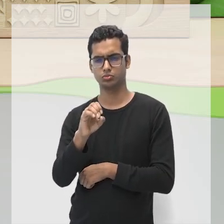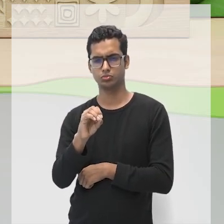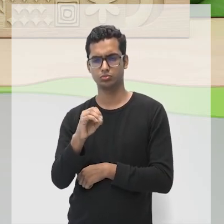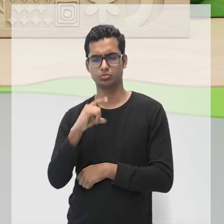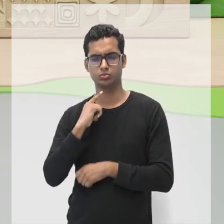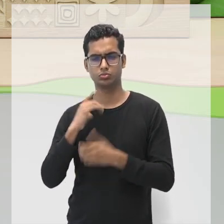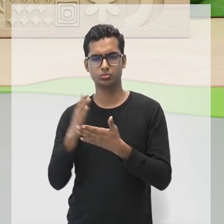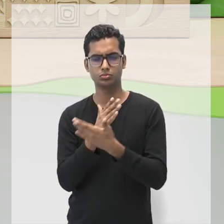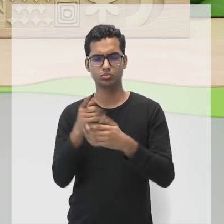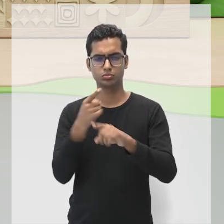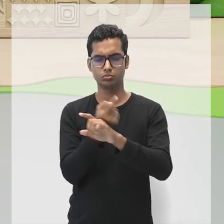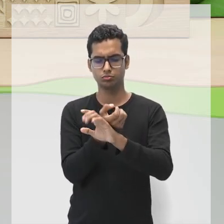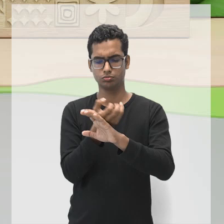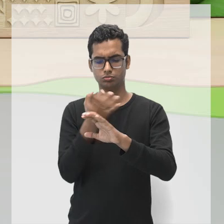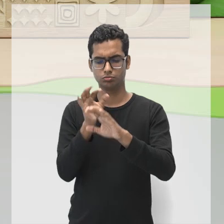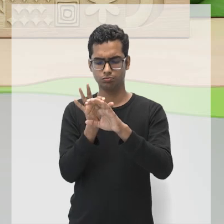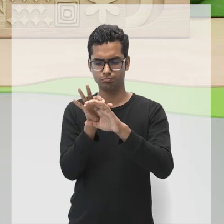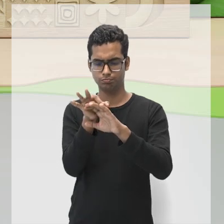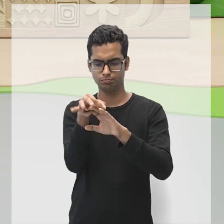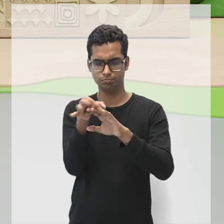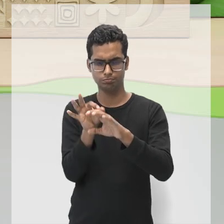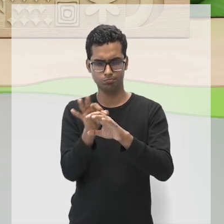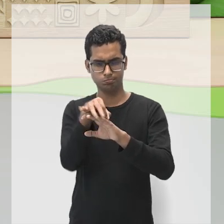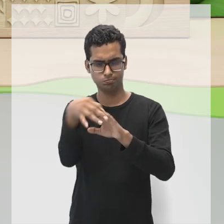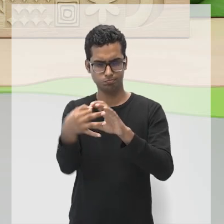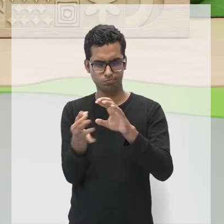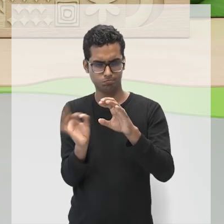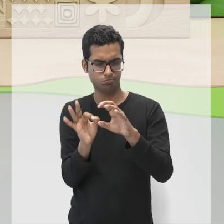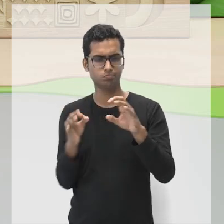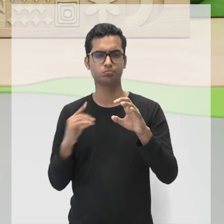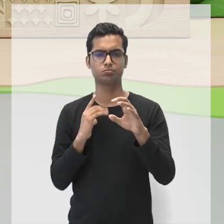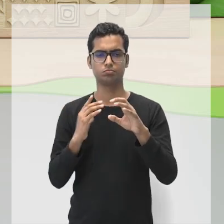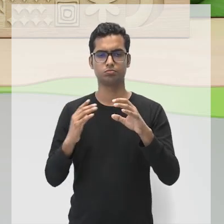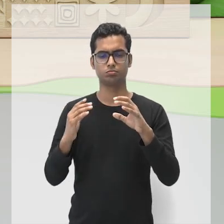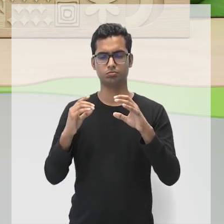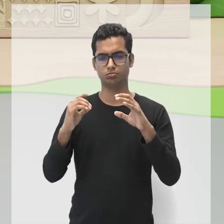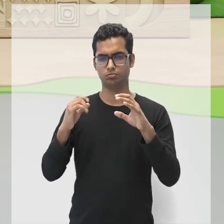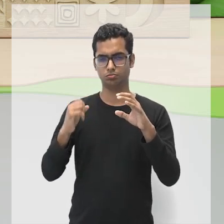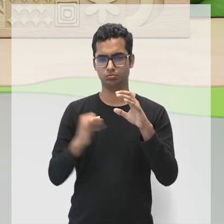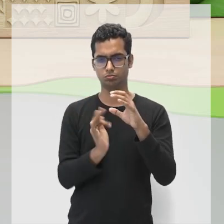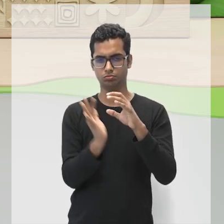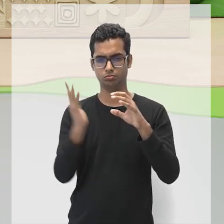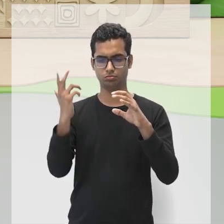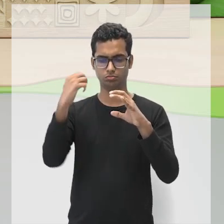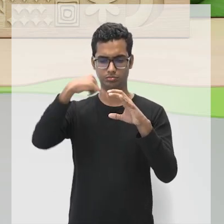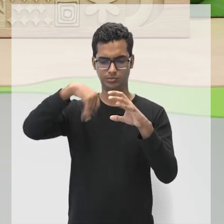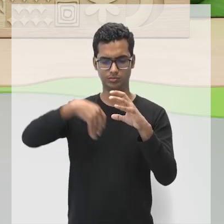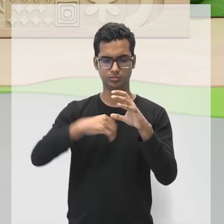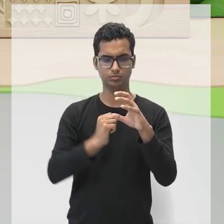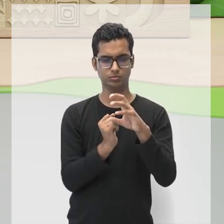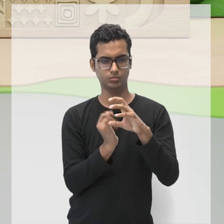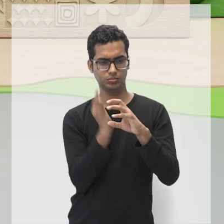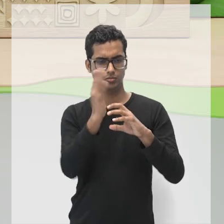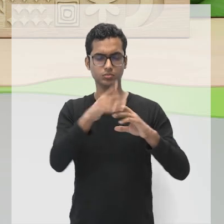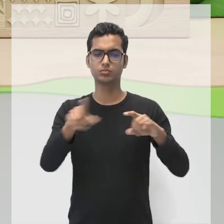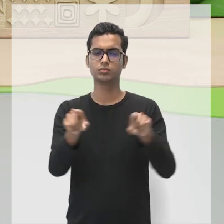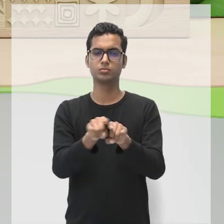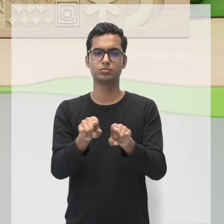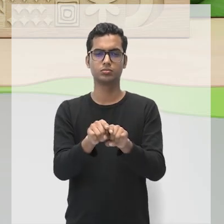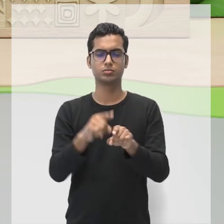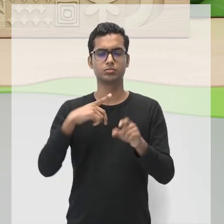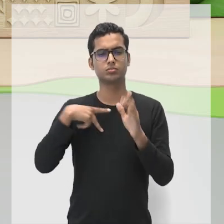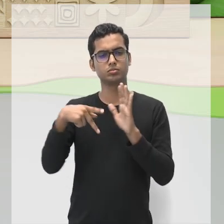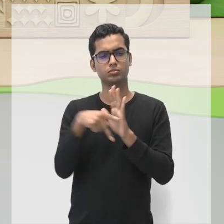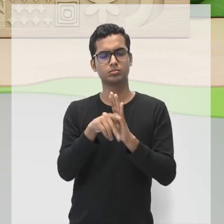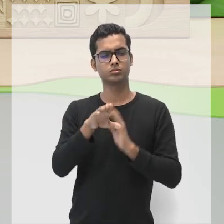algumas cavidades que faz essa troca, né, com o meio externo, controla quem entra e quem sai. Citoplasma